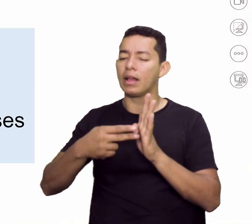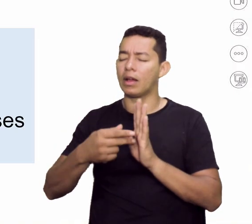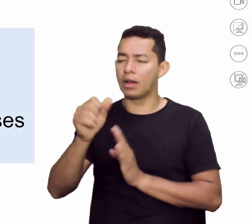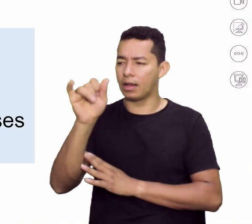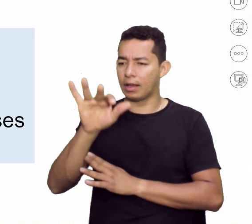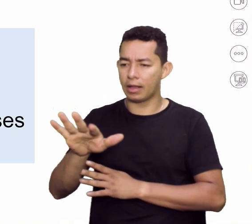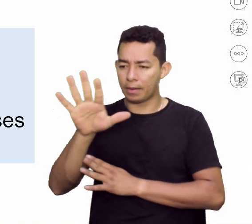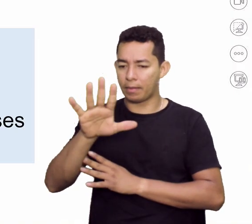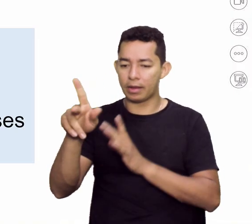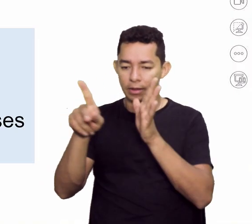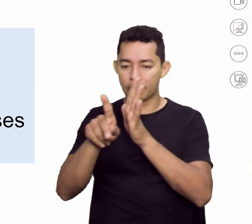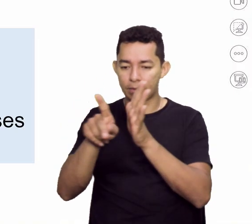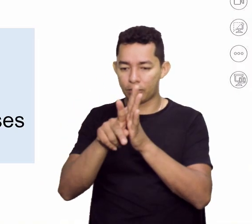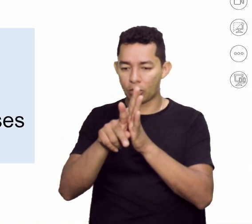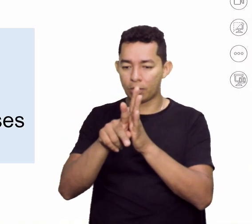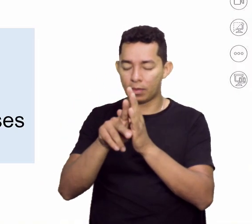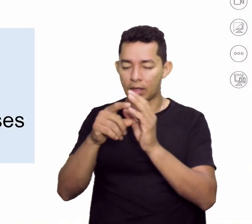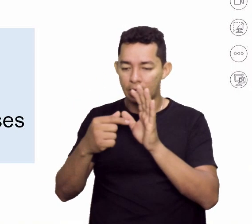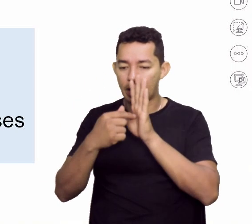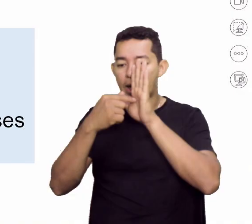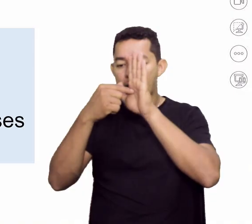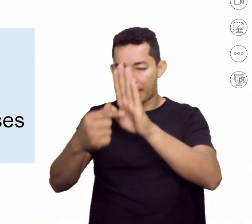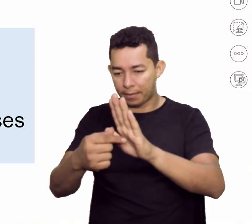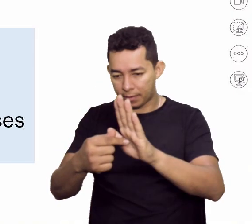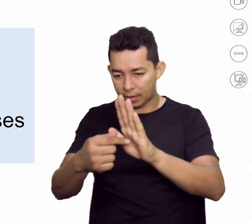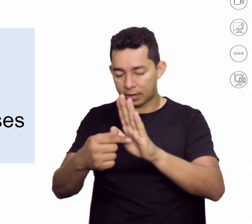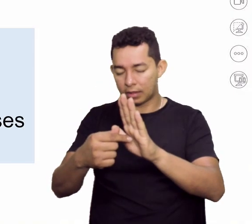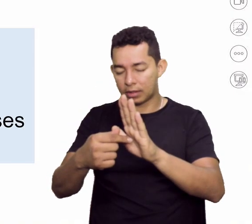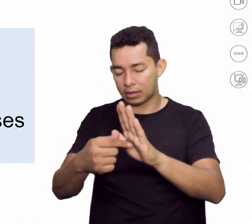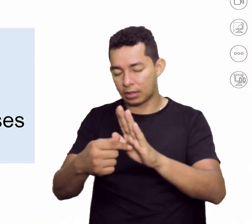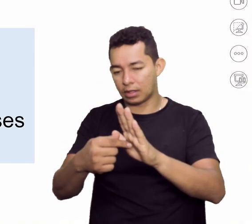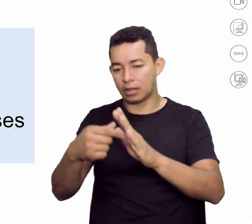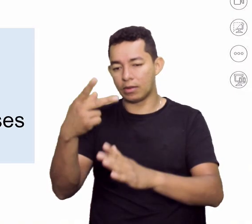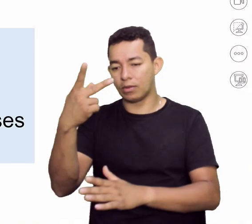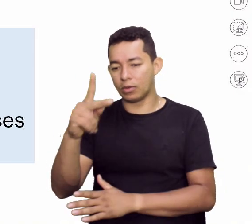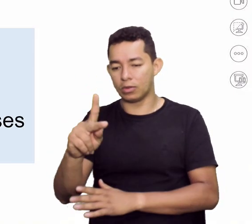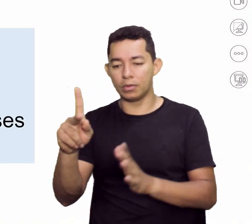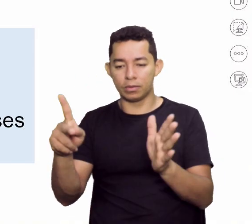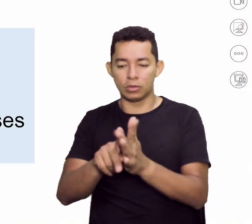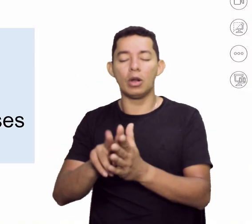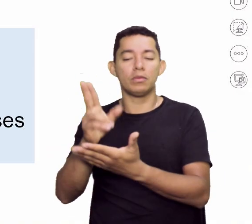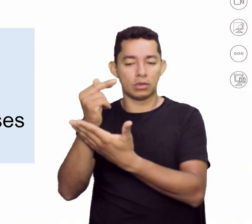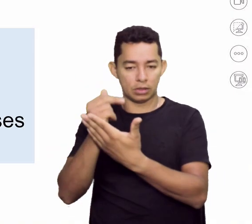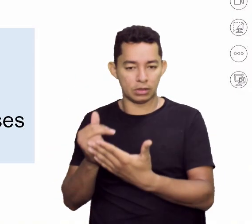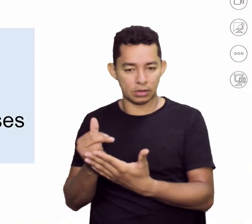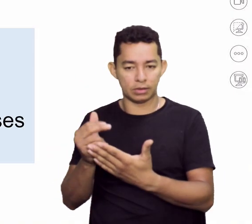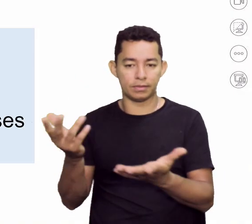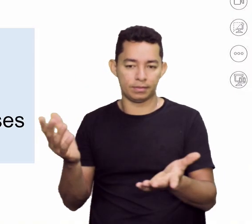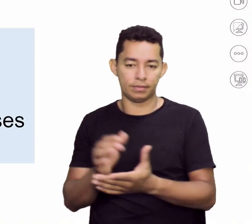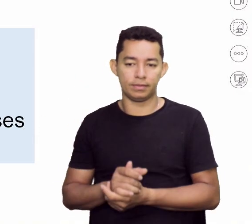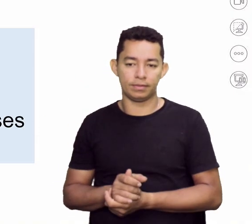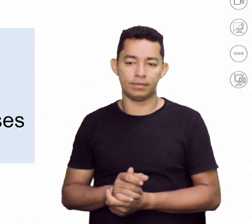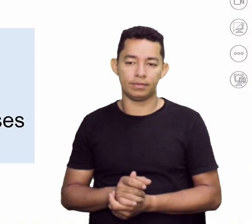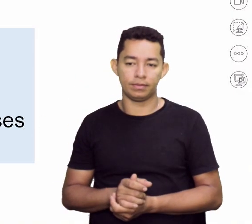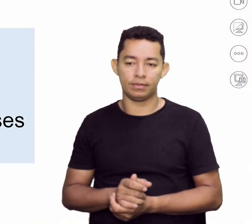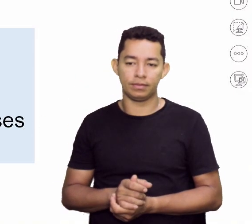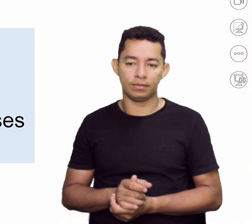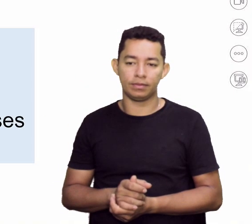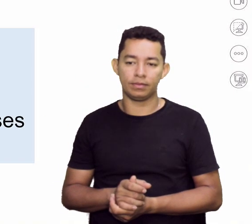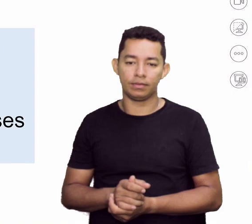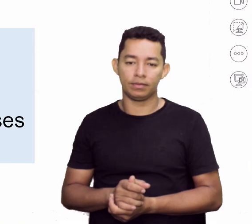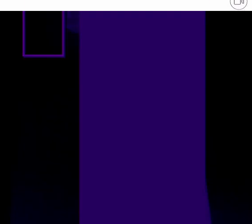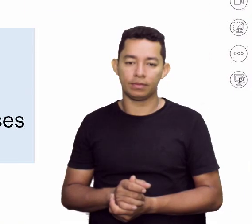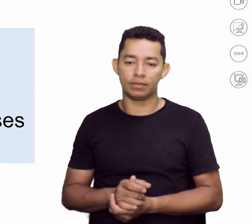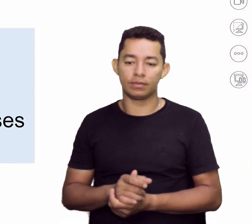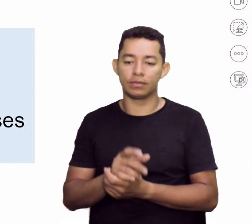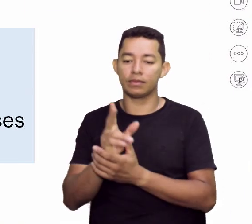que era desenhado. Então, veja aí a definição de pictogramas. Pictogramas